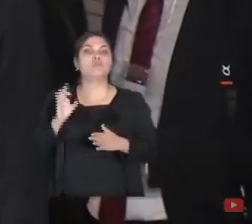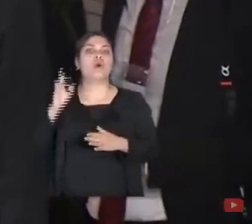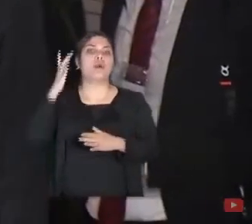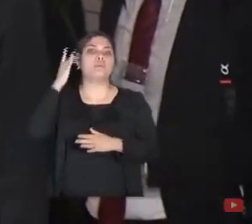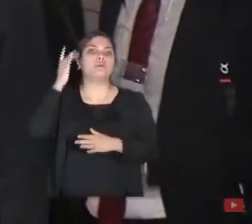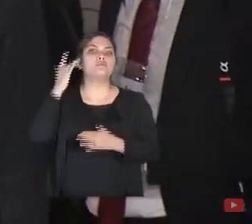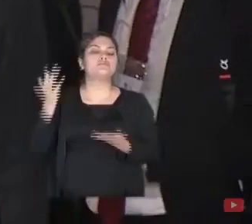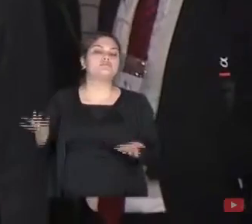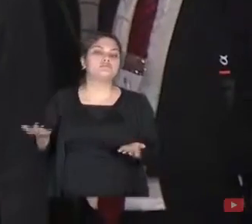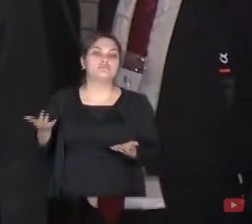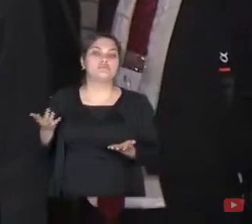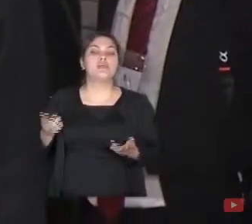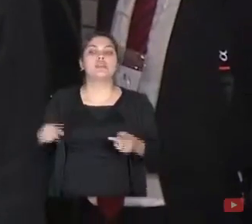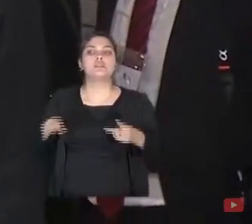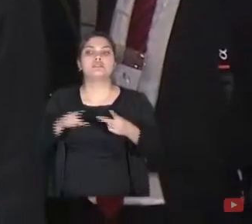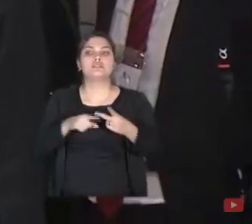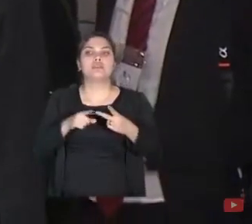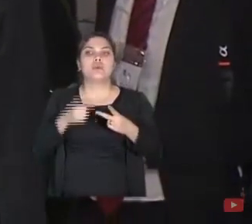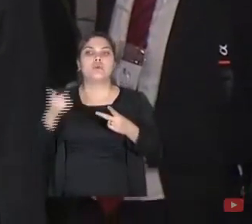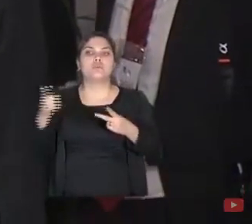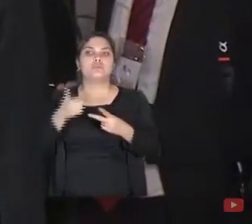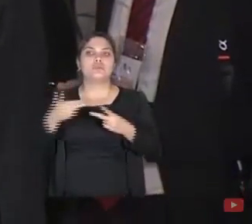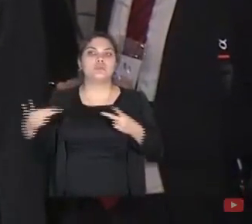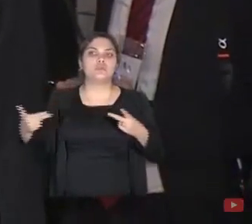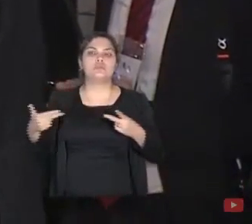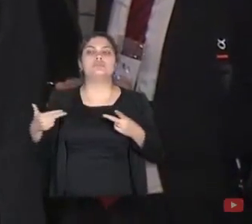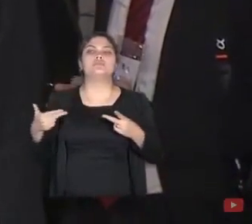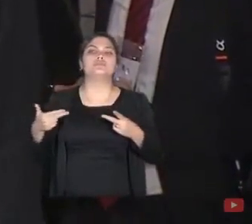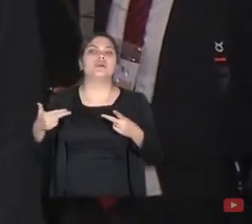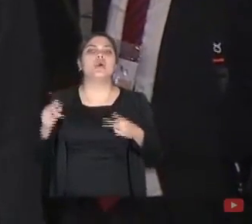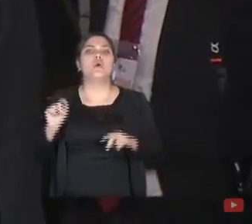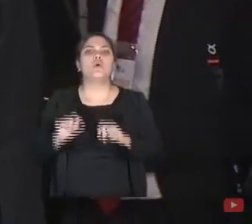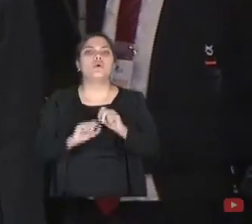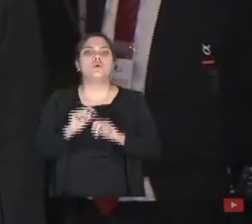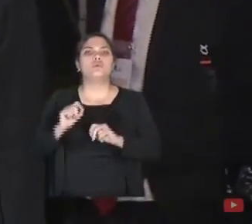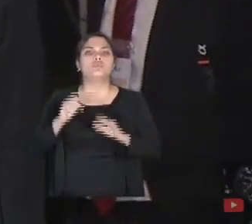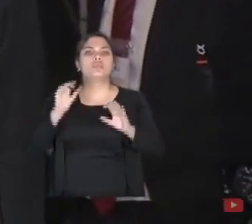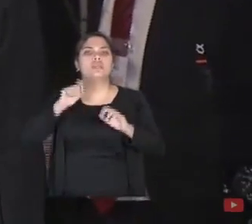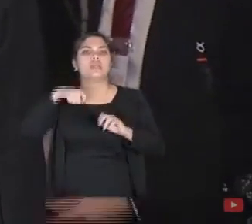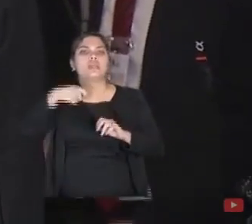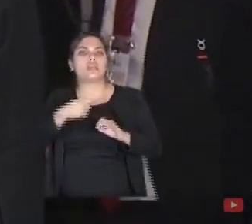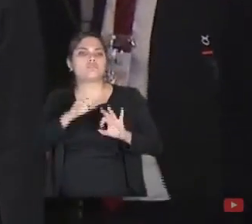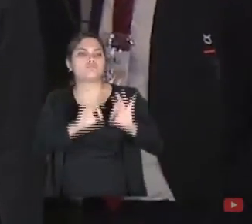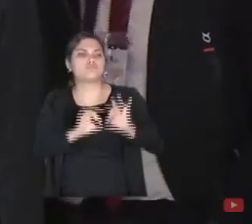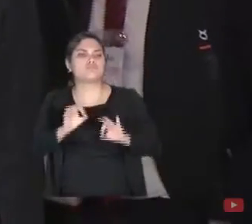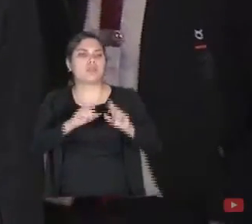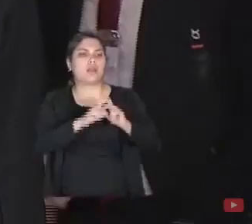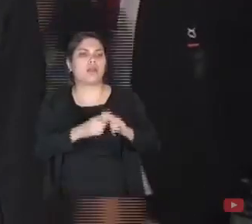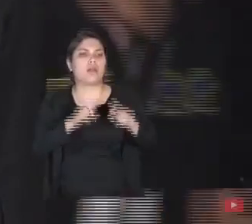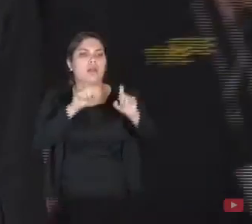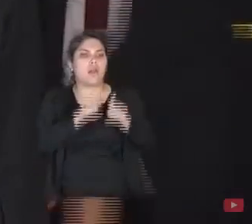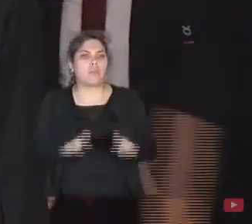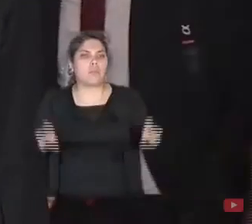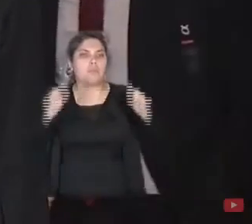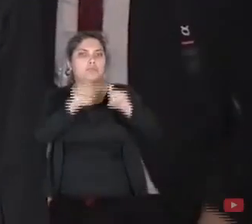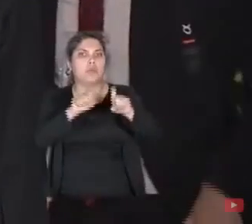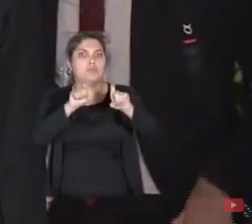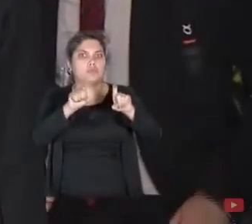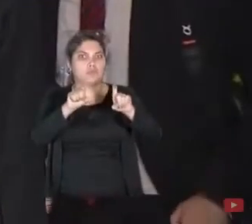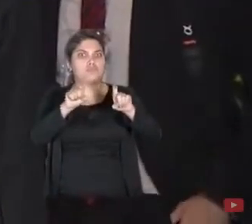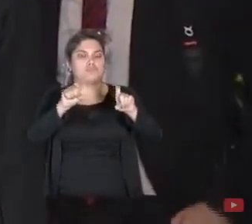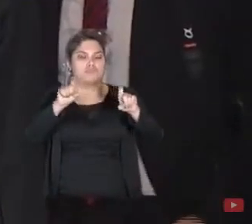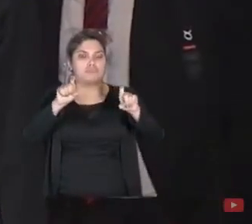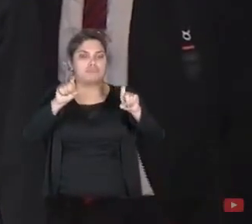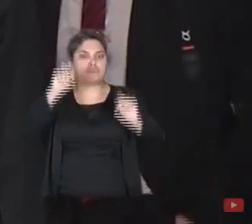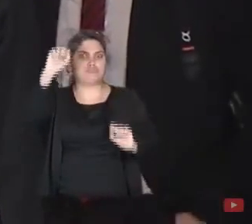amanhã? E a outra coisa é, quem é que faz a manutenção do supercomputador que o senhor mencionou? É a